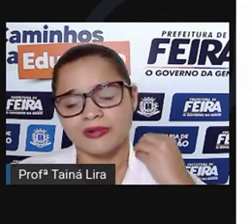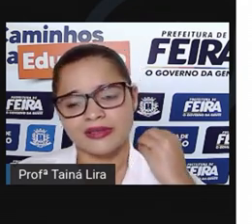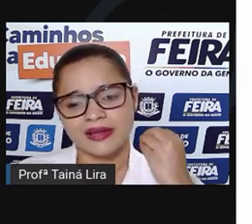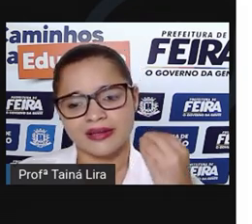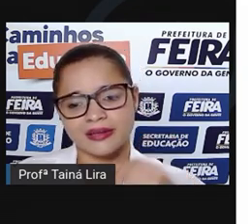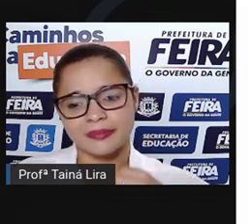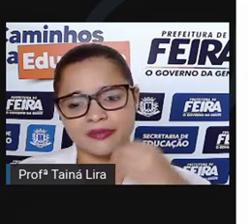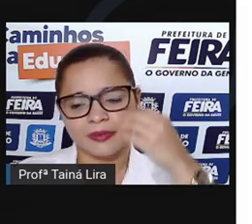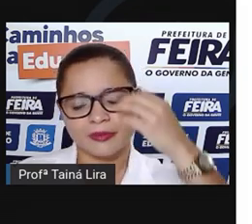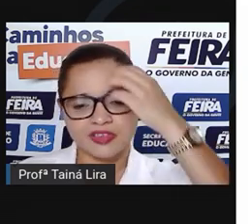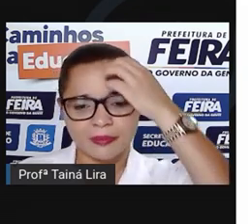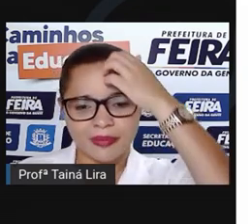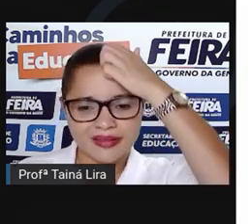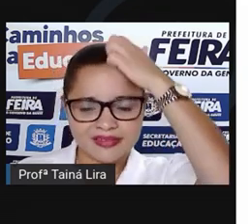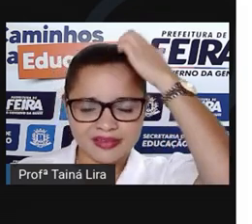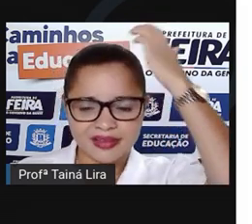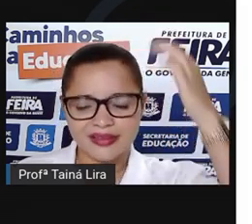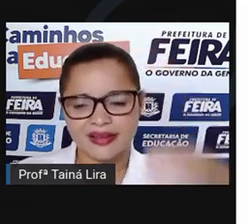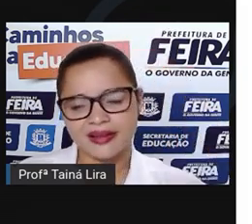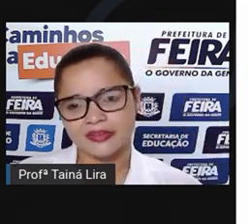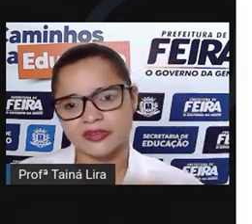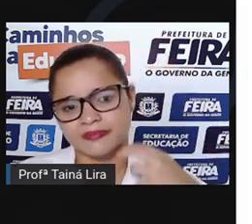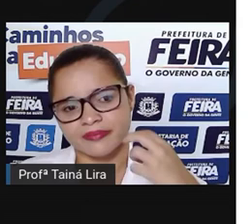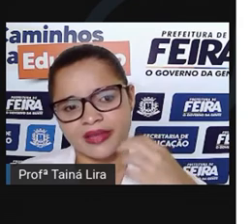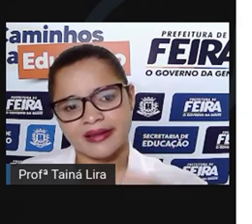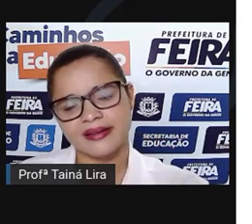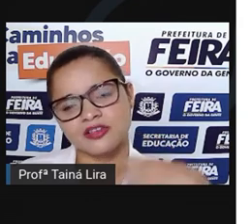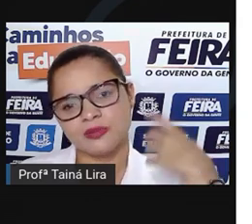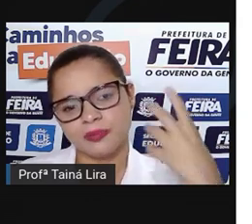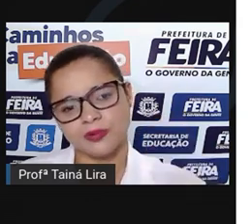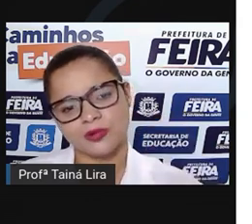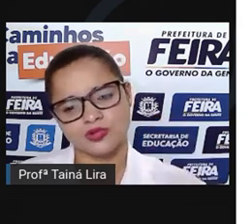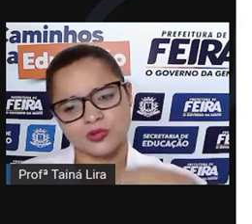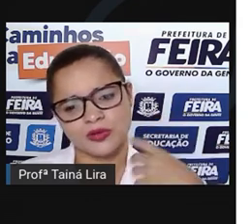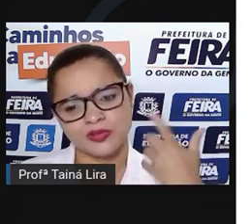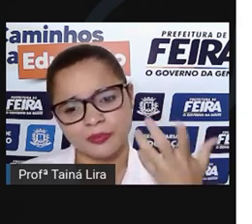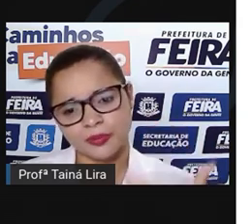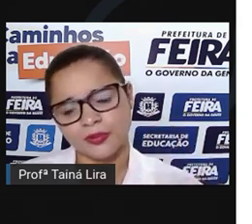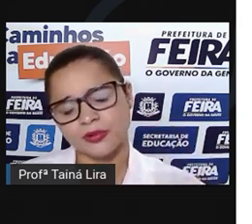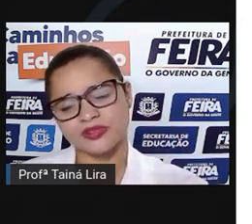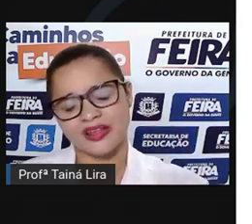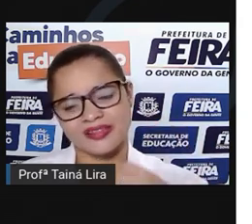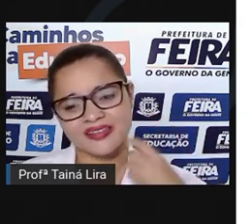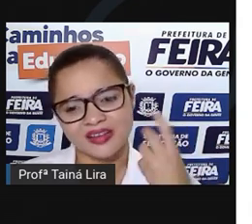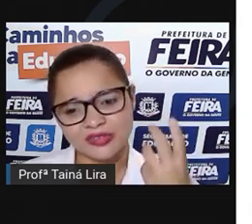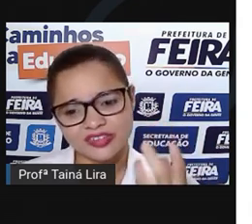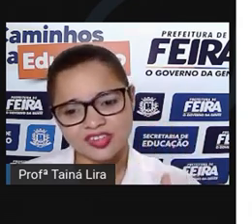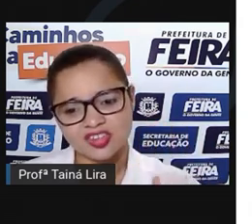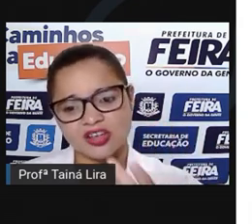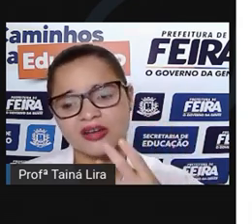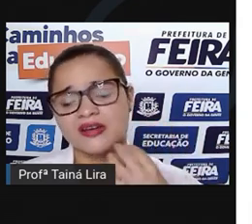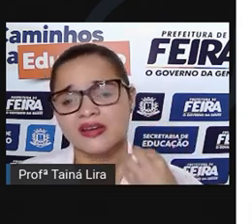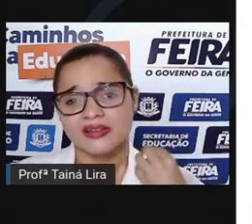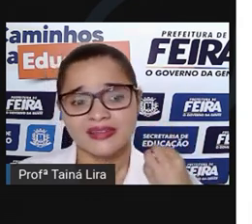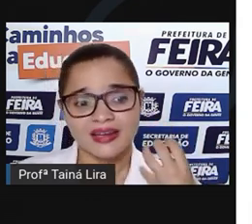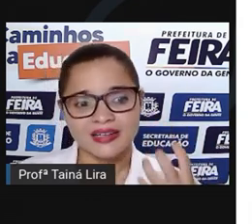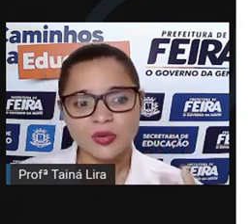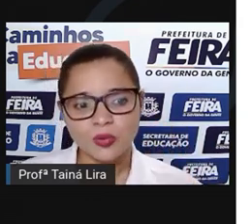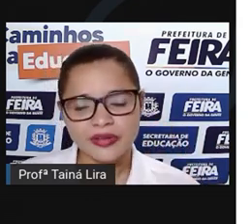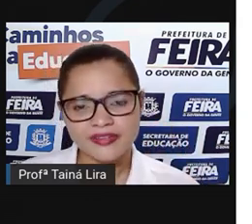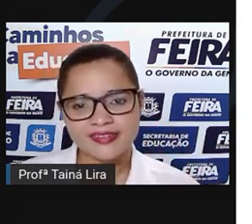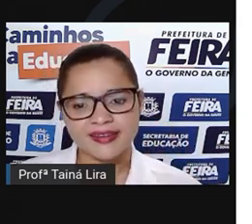é a culinária ali principalmente a base né dado da carne de porco joelho de porco da salsicha